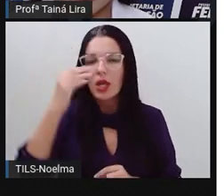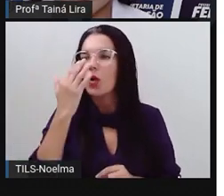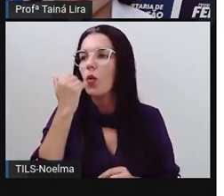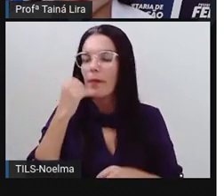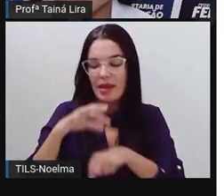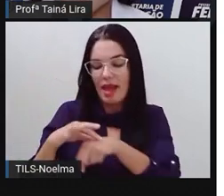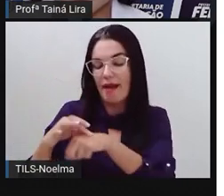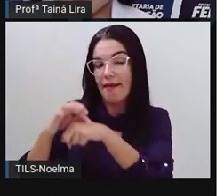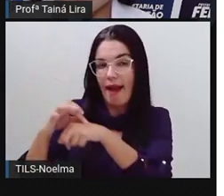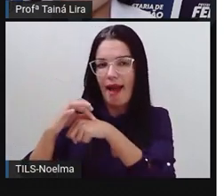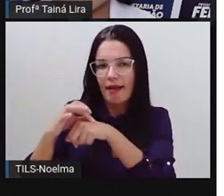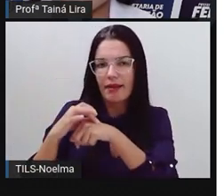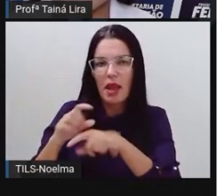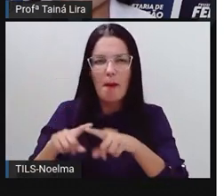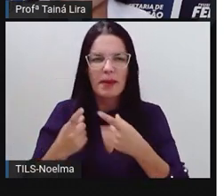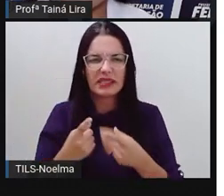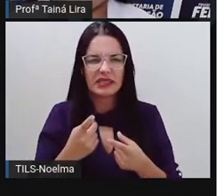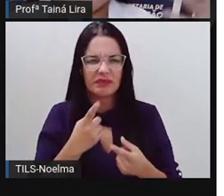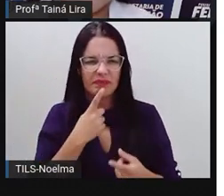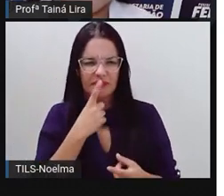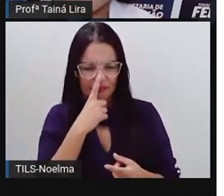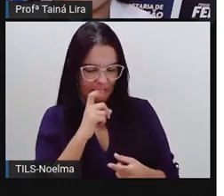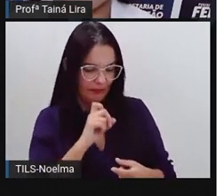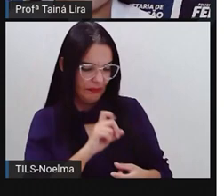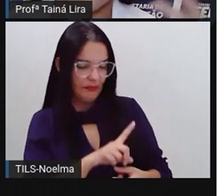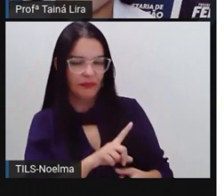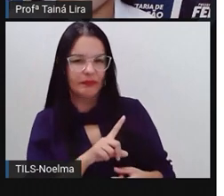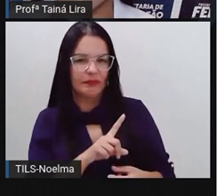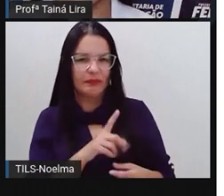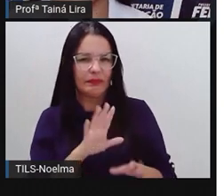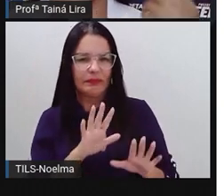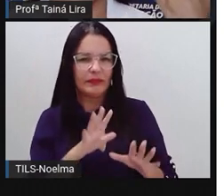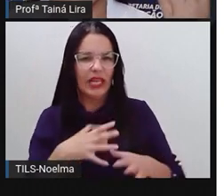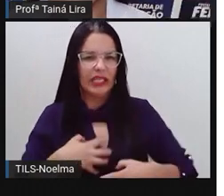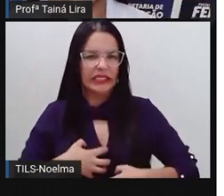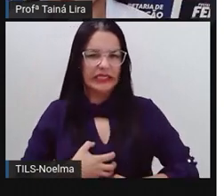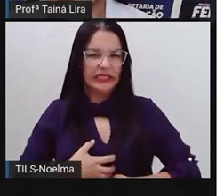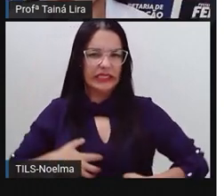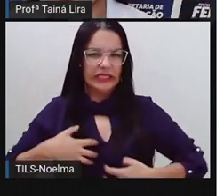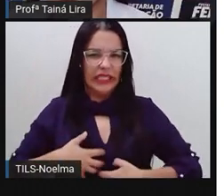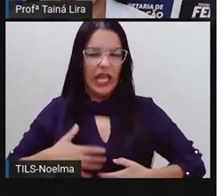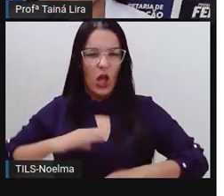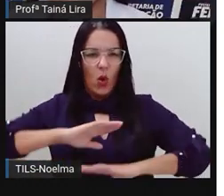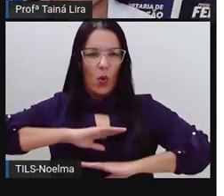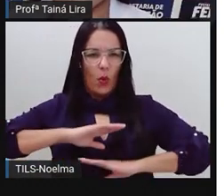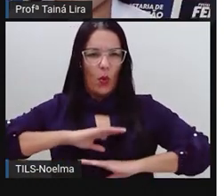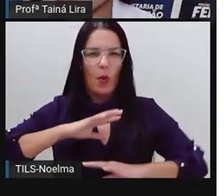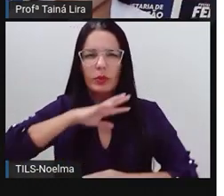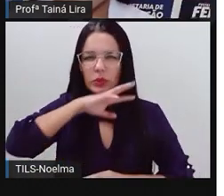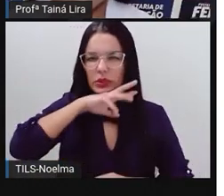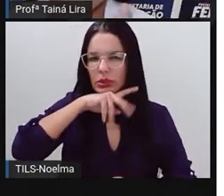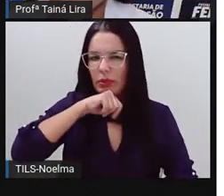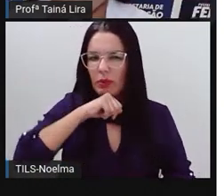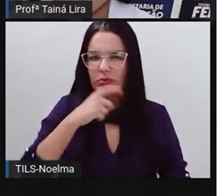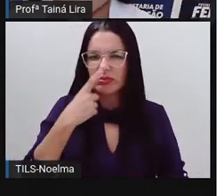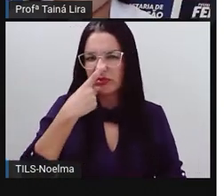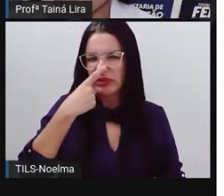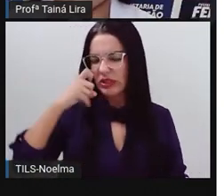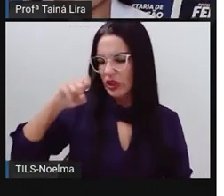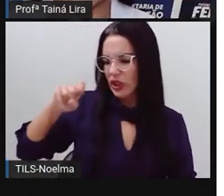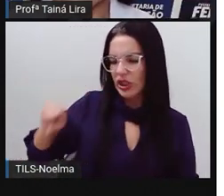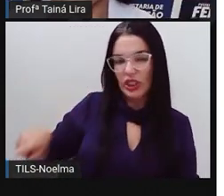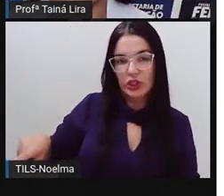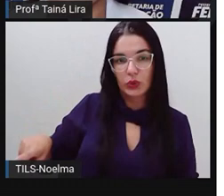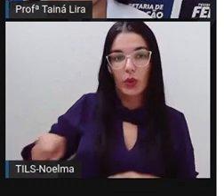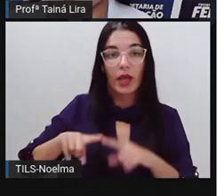os Miúdos né que seria o que o fígado o estômago as partes ali de dentro né que geralmente ele ele